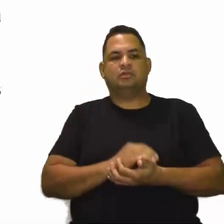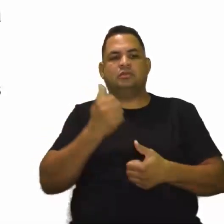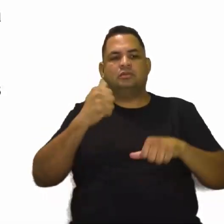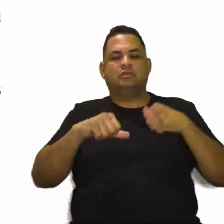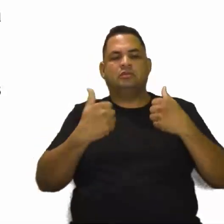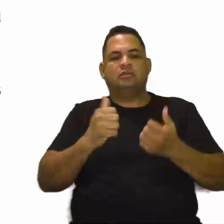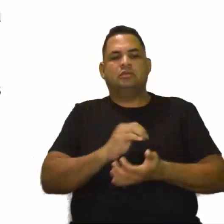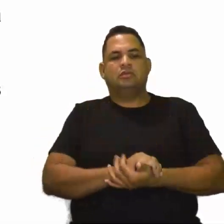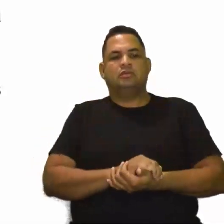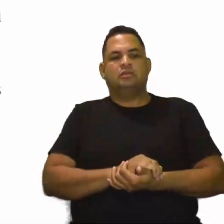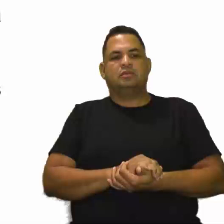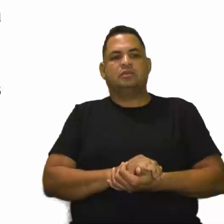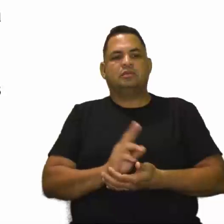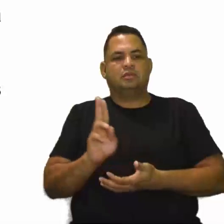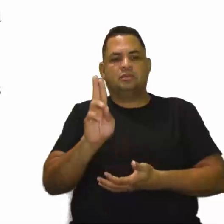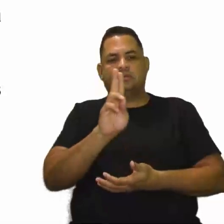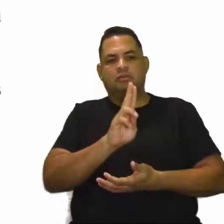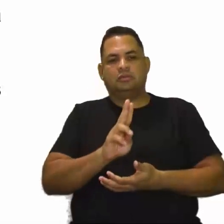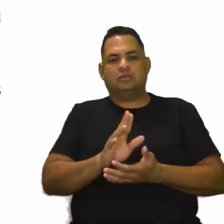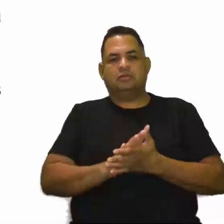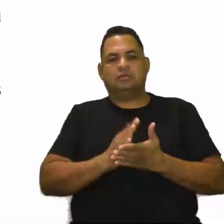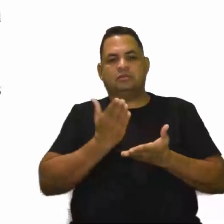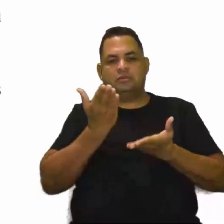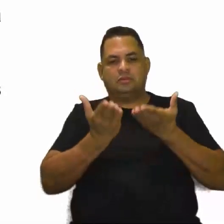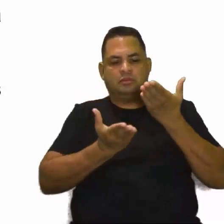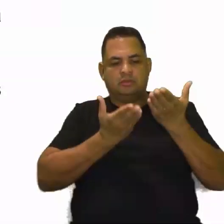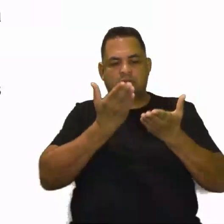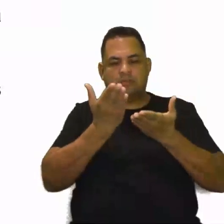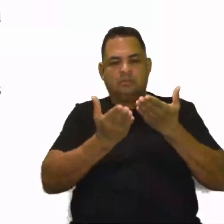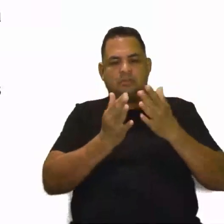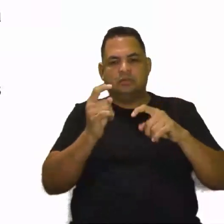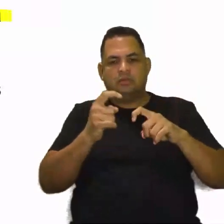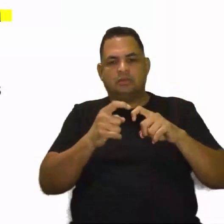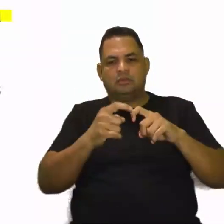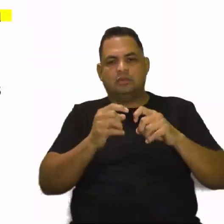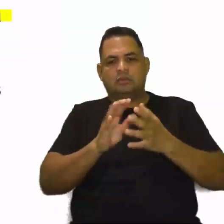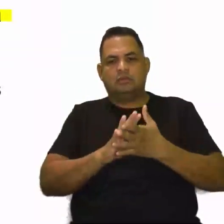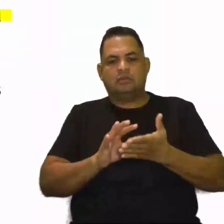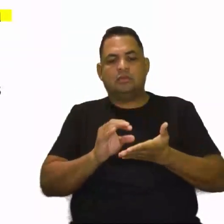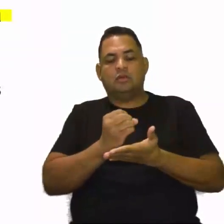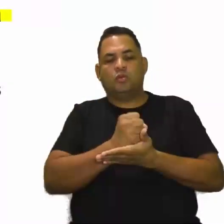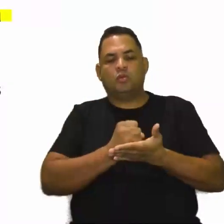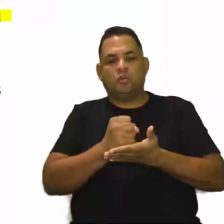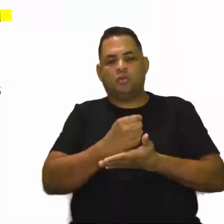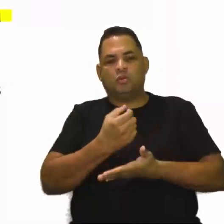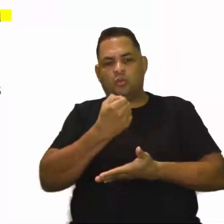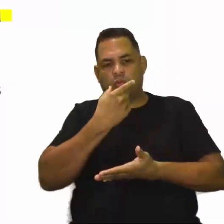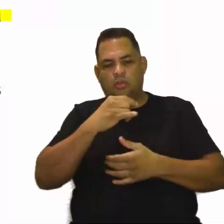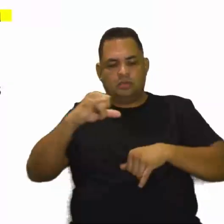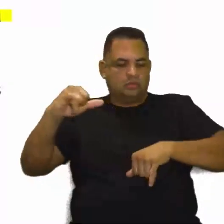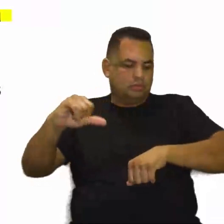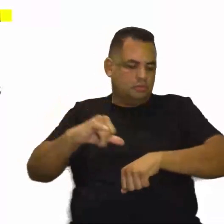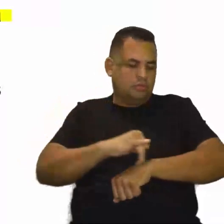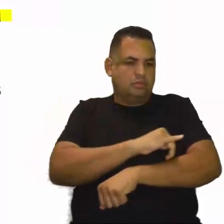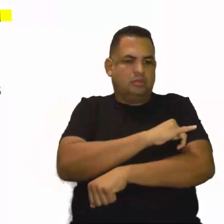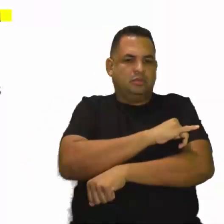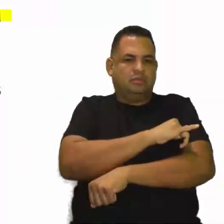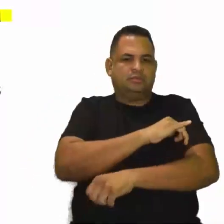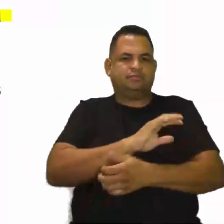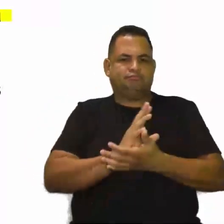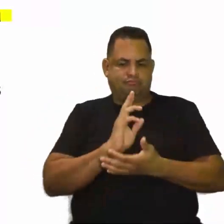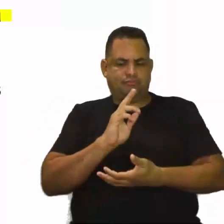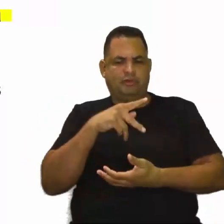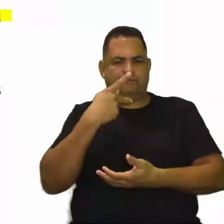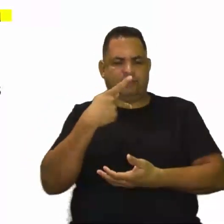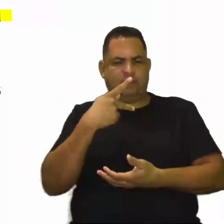avaliação. É utilizado no tratamento clínico e medicamentoso da obesidade. Foi falar